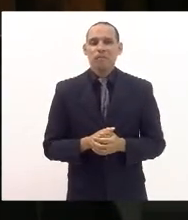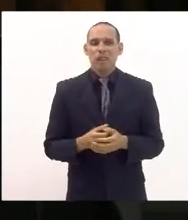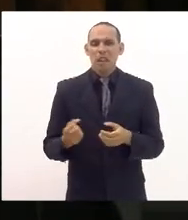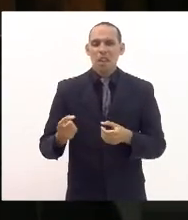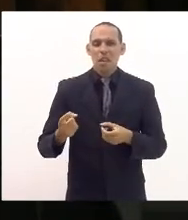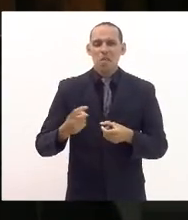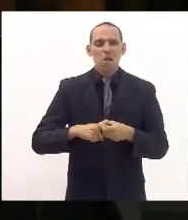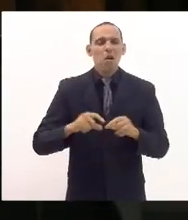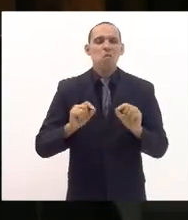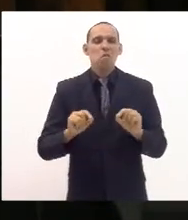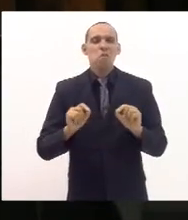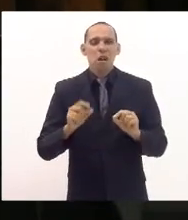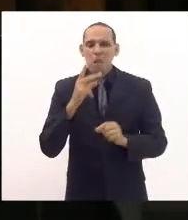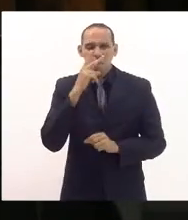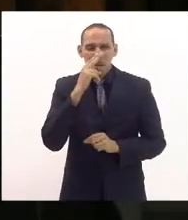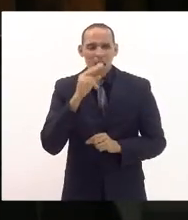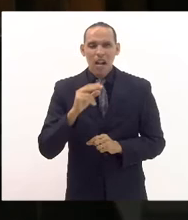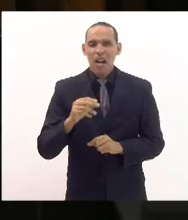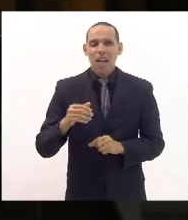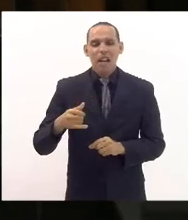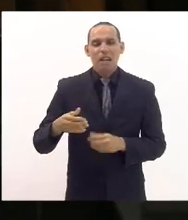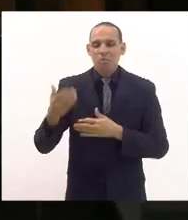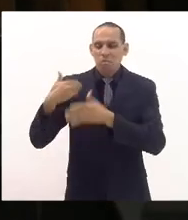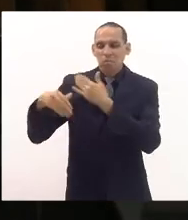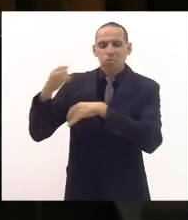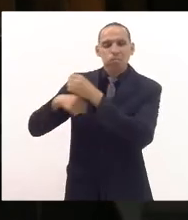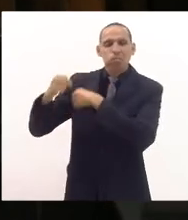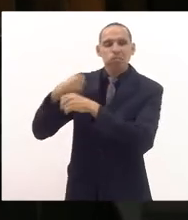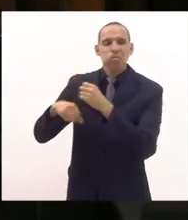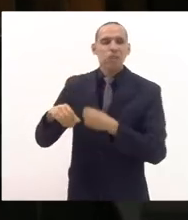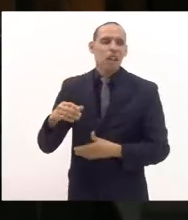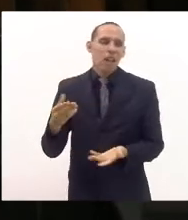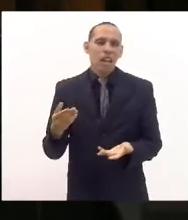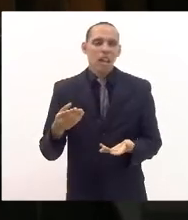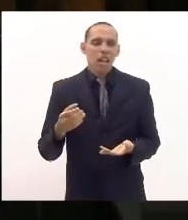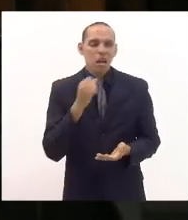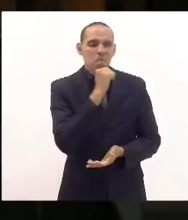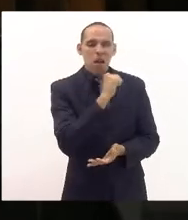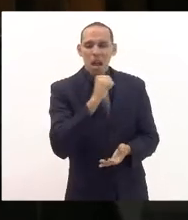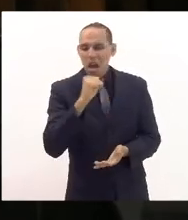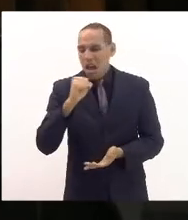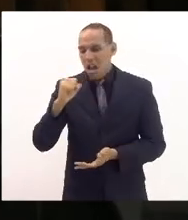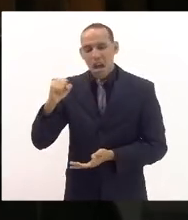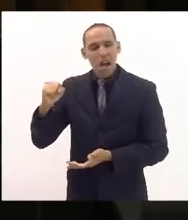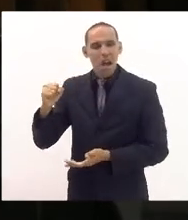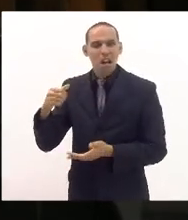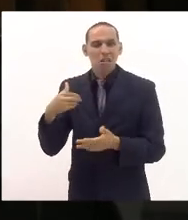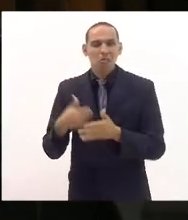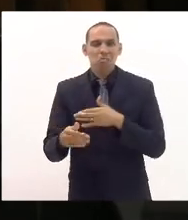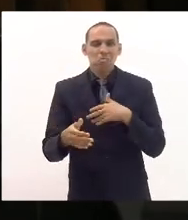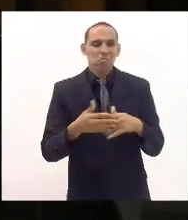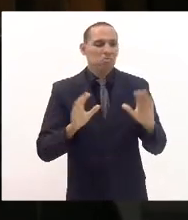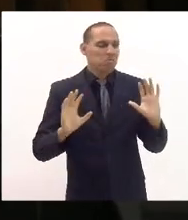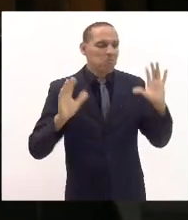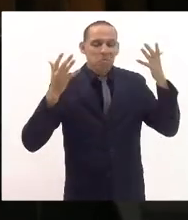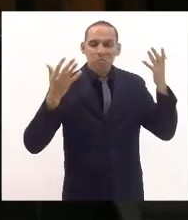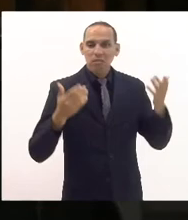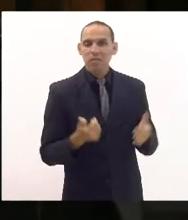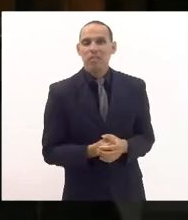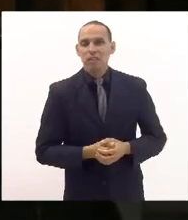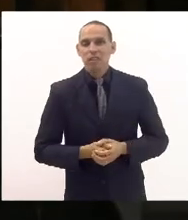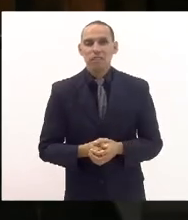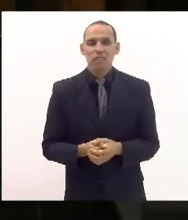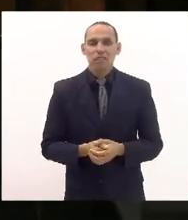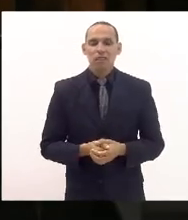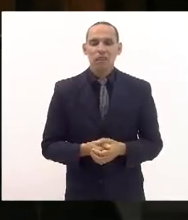Barbalho volta à Idade Média Oi tá matando por matar matando por matar